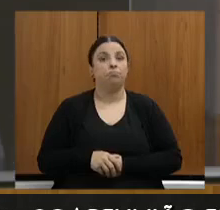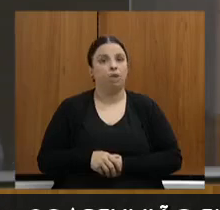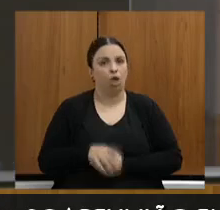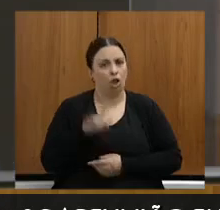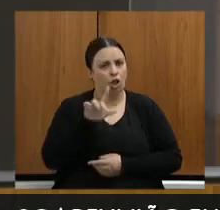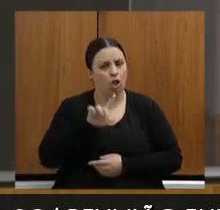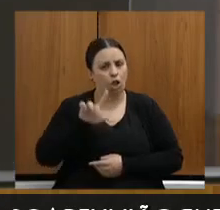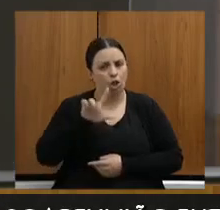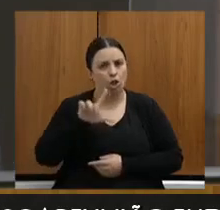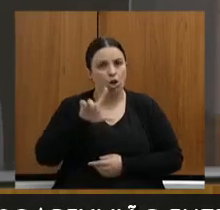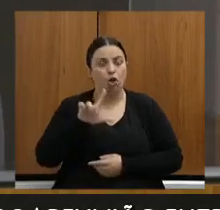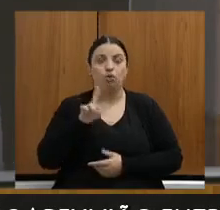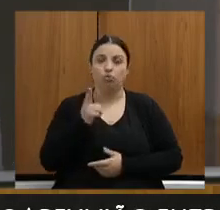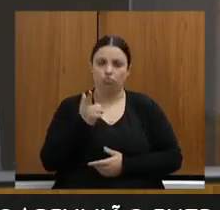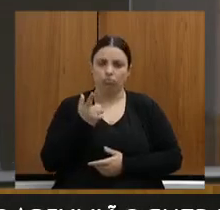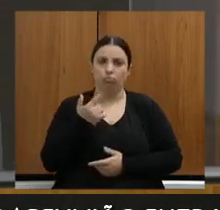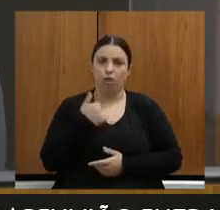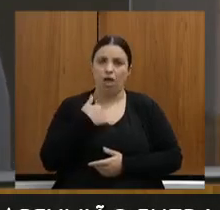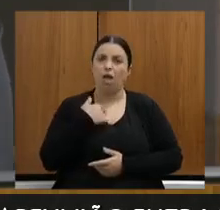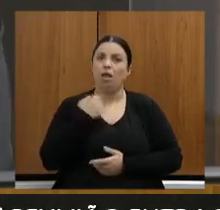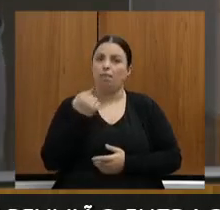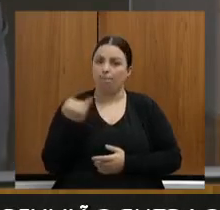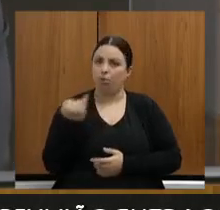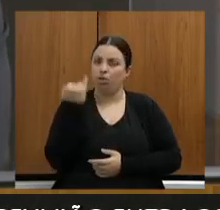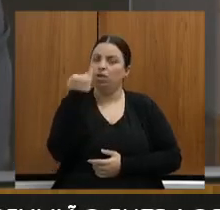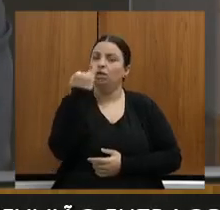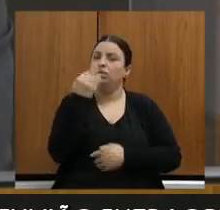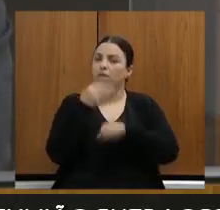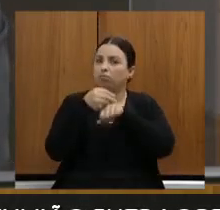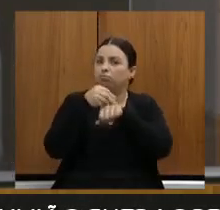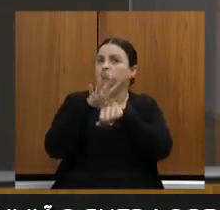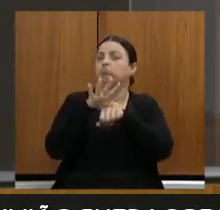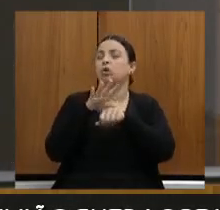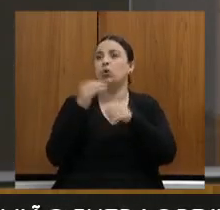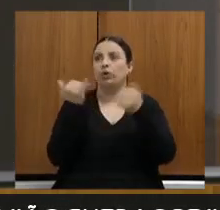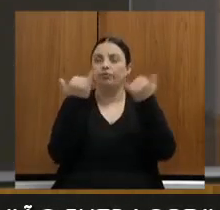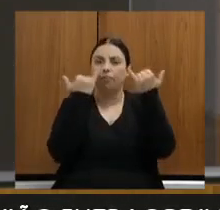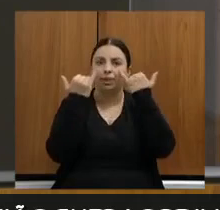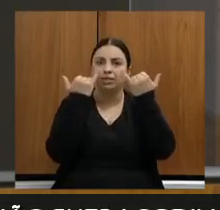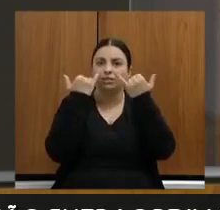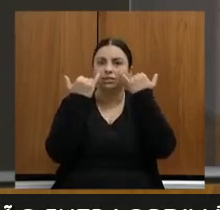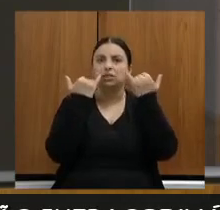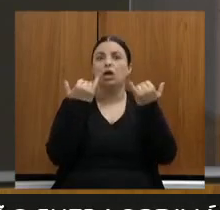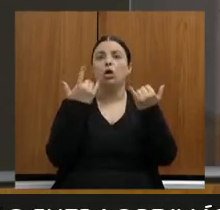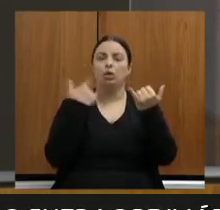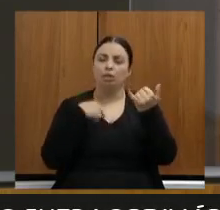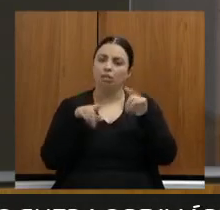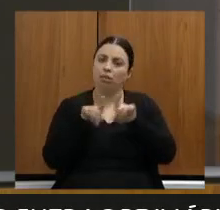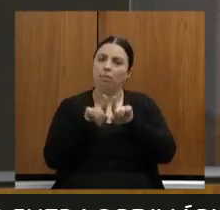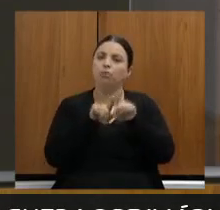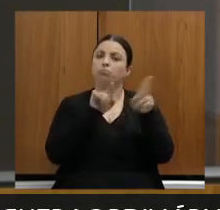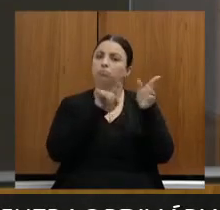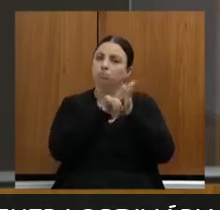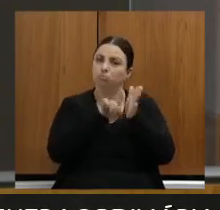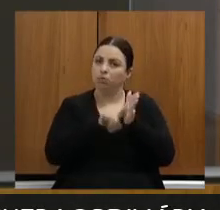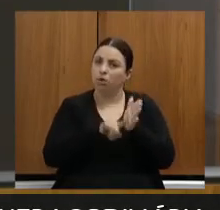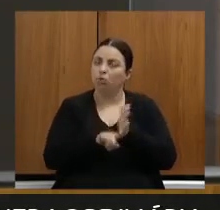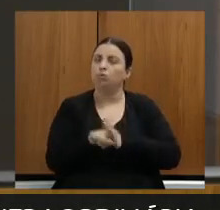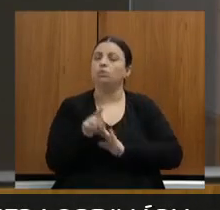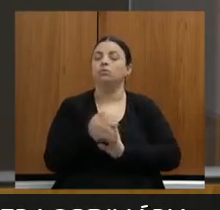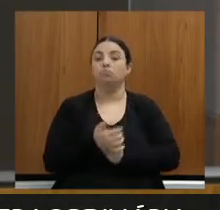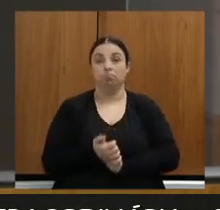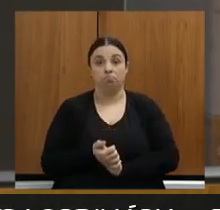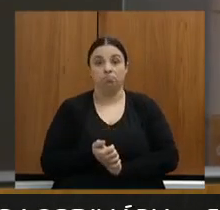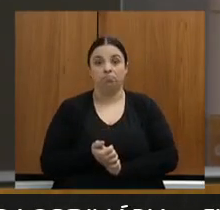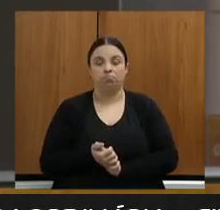do que é importante que eu transmita né como informação e aqui Os questionamentos que nós queremos apontar